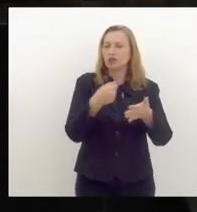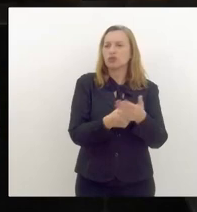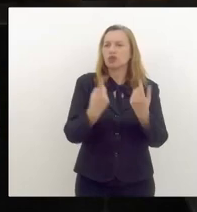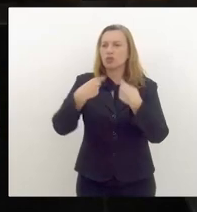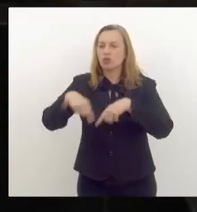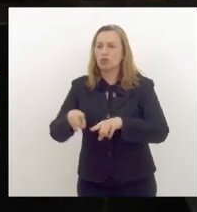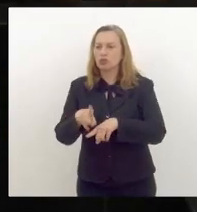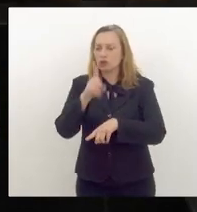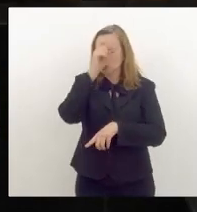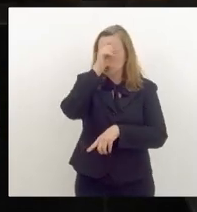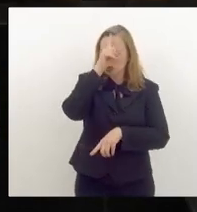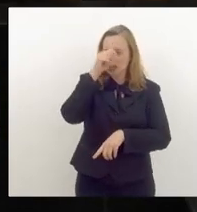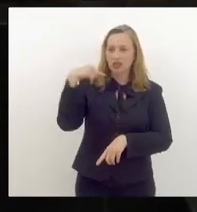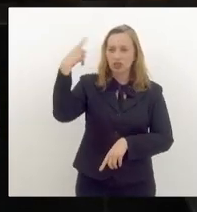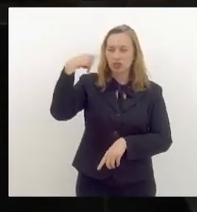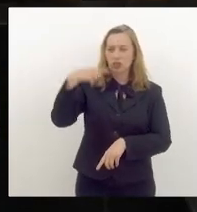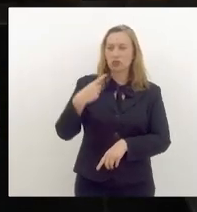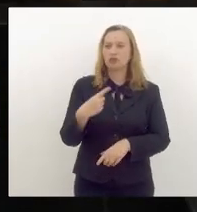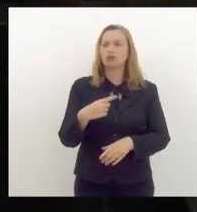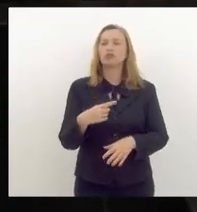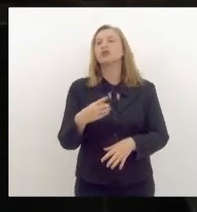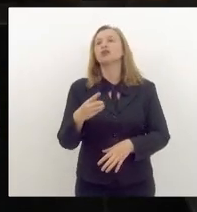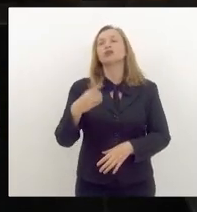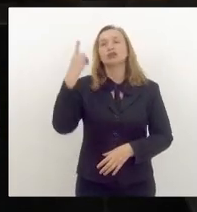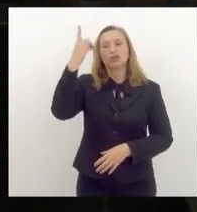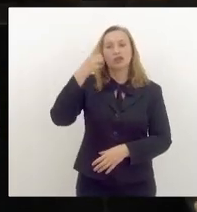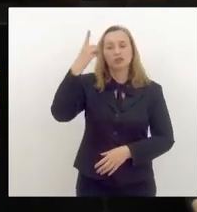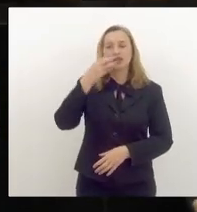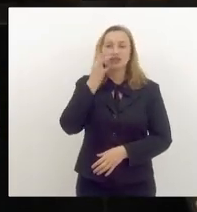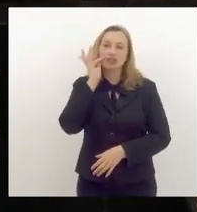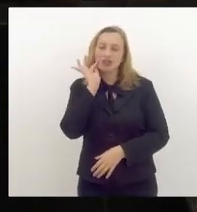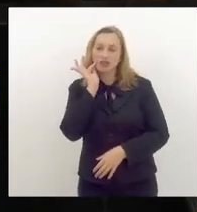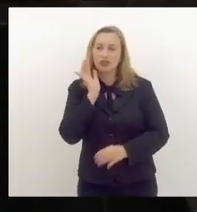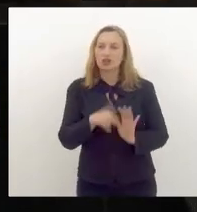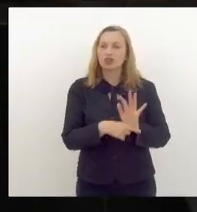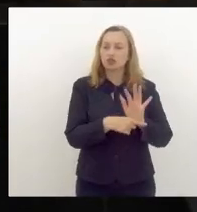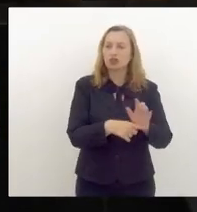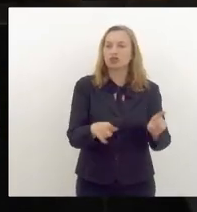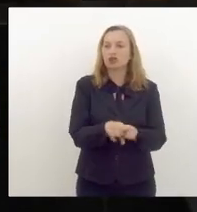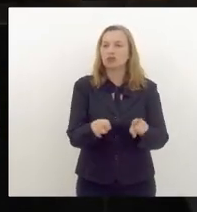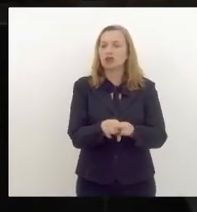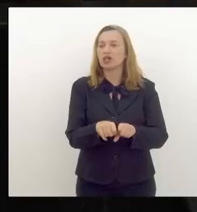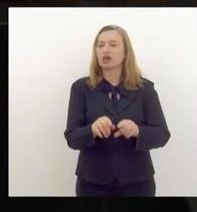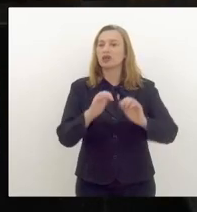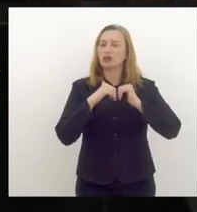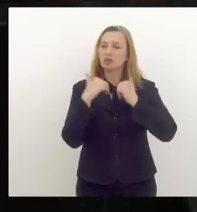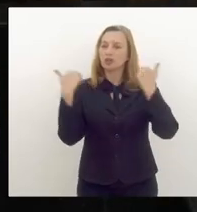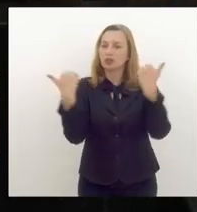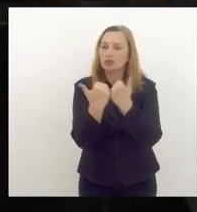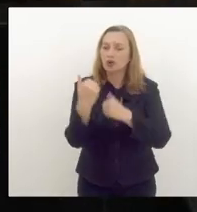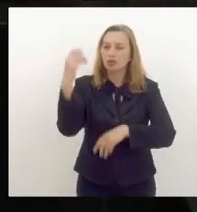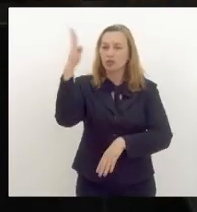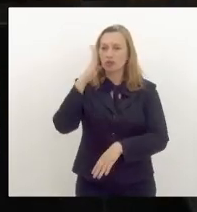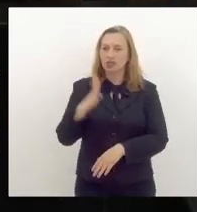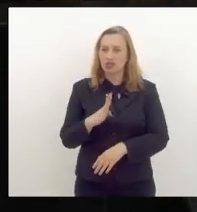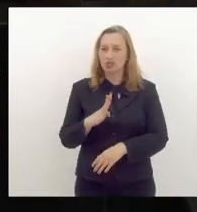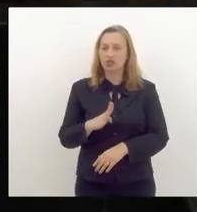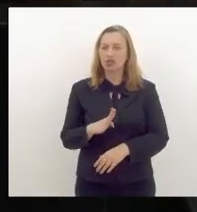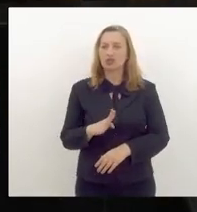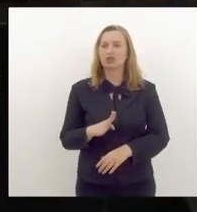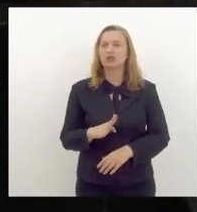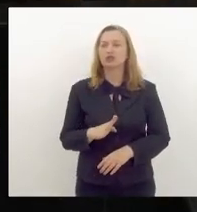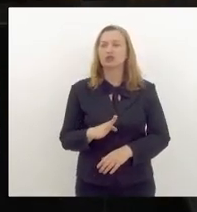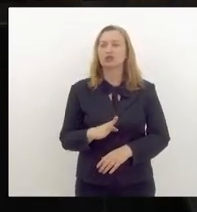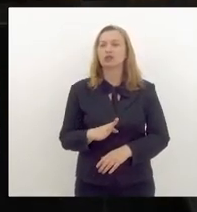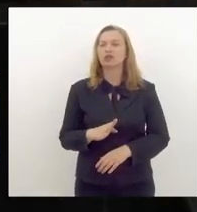presidida pelo Deputado Flávio serafini um abraço Me promove principal Congresso Brasileiro no campo da Saúde Mental